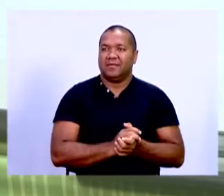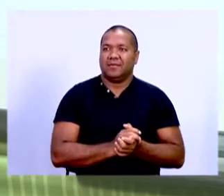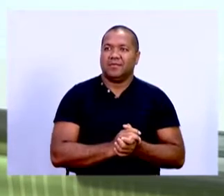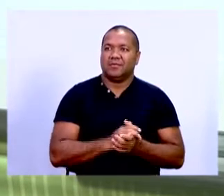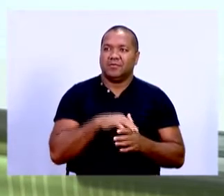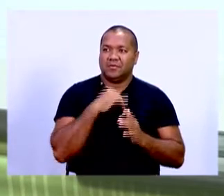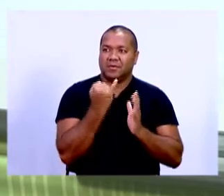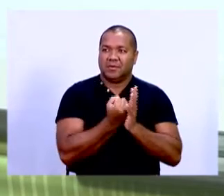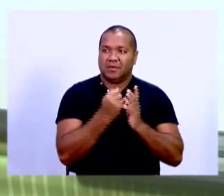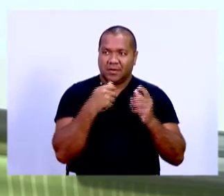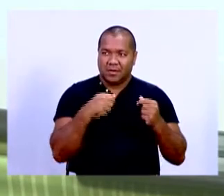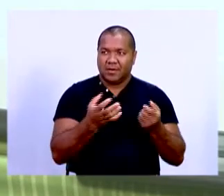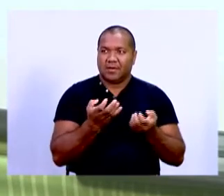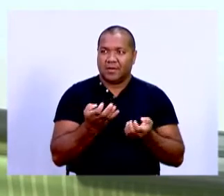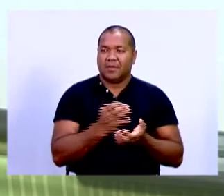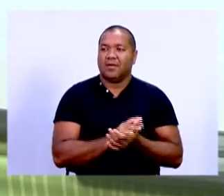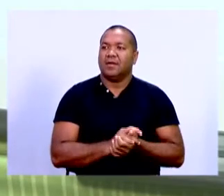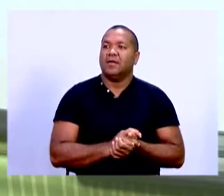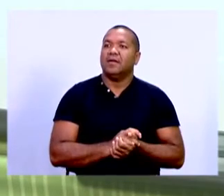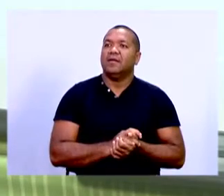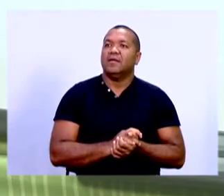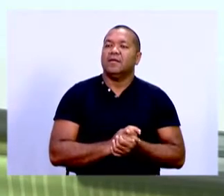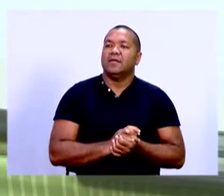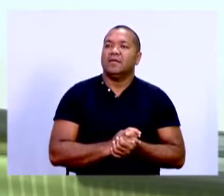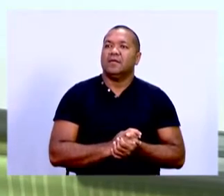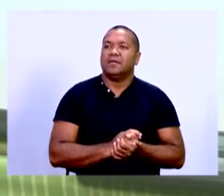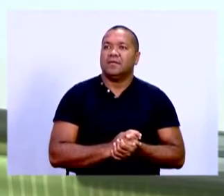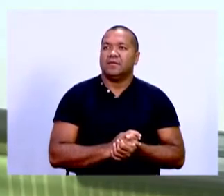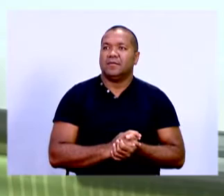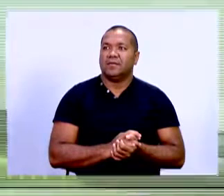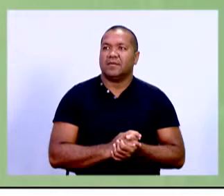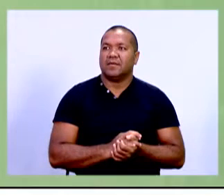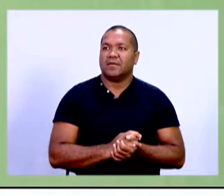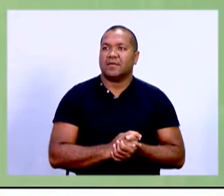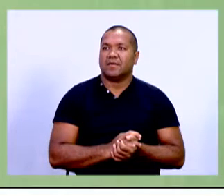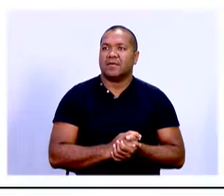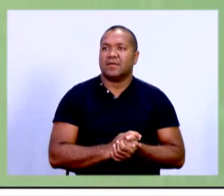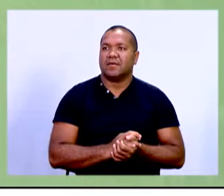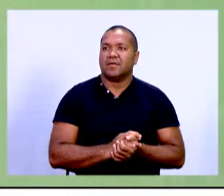do jeito que ele espera. Então vamos para o próximo slide.